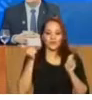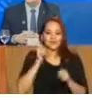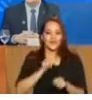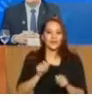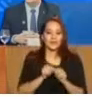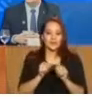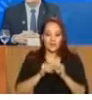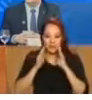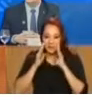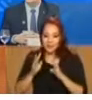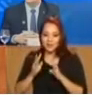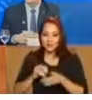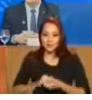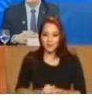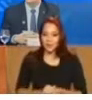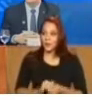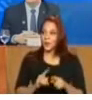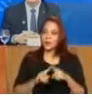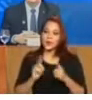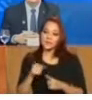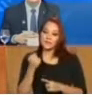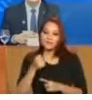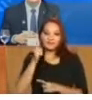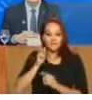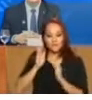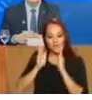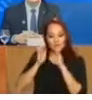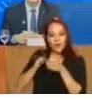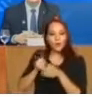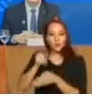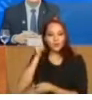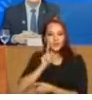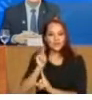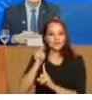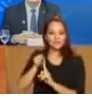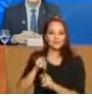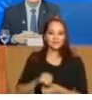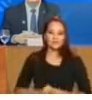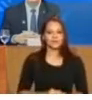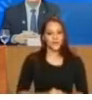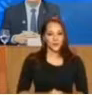esse atendimento, mas nós estamos determinados a conseguir esse objetivo.